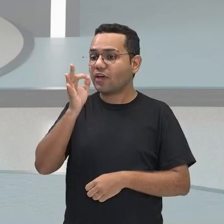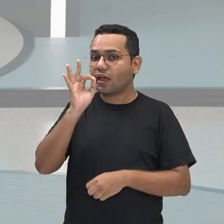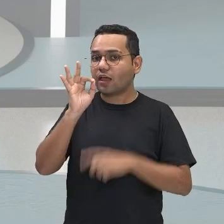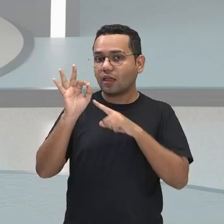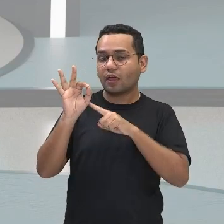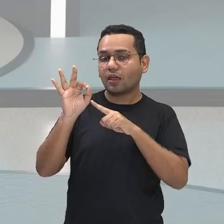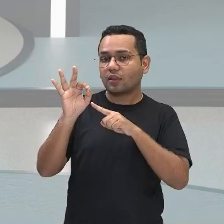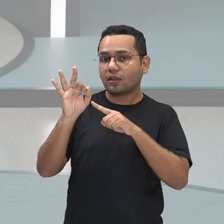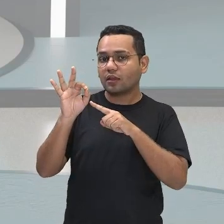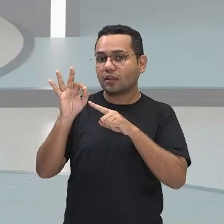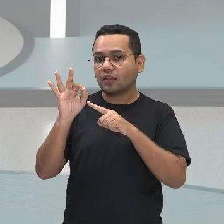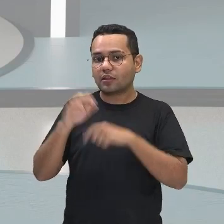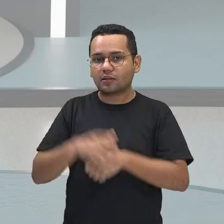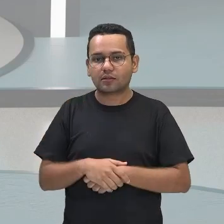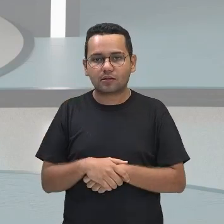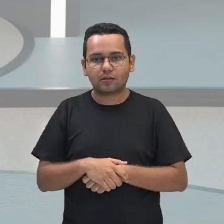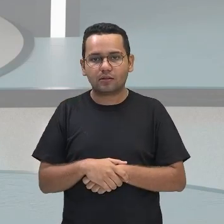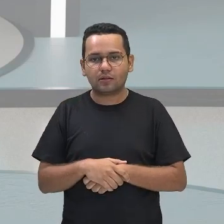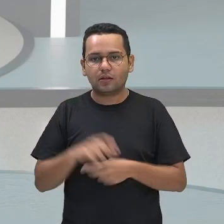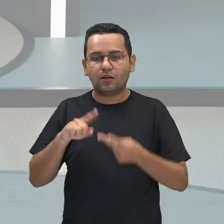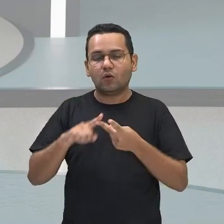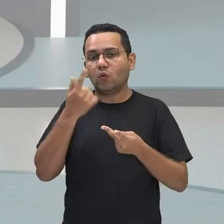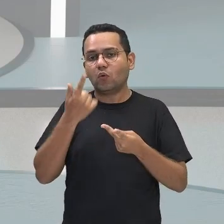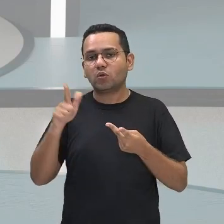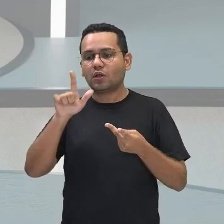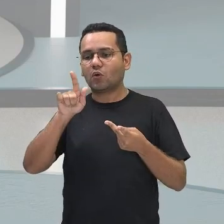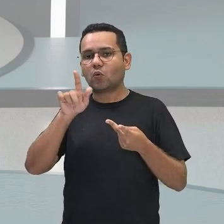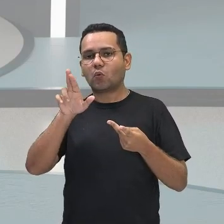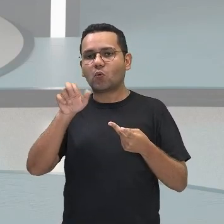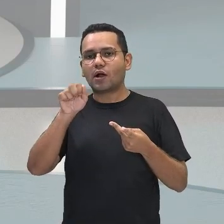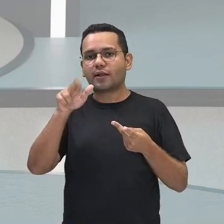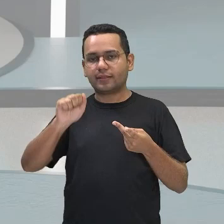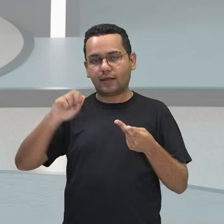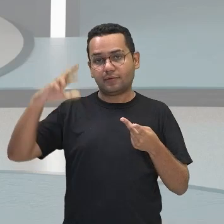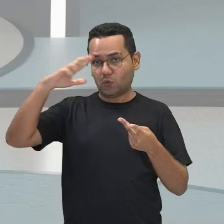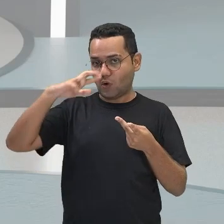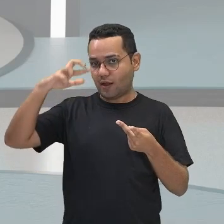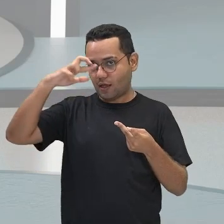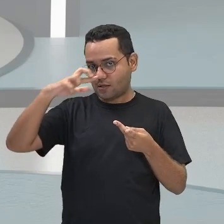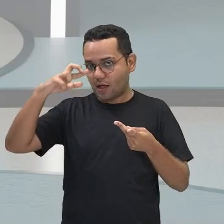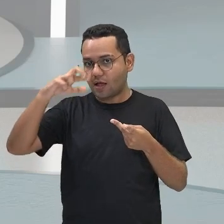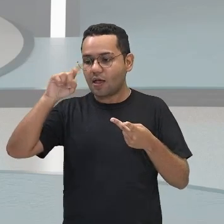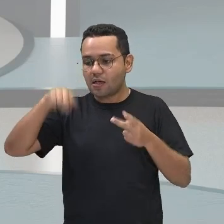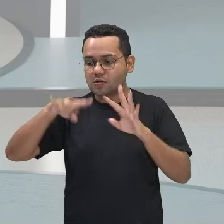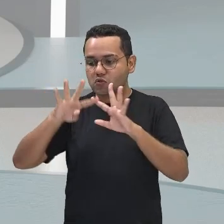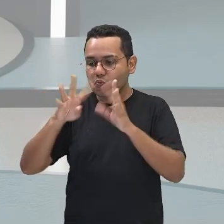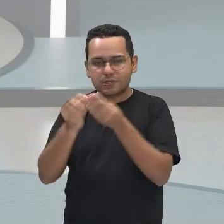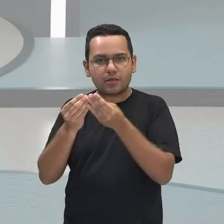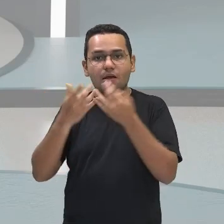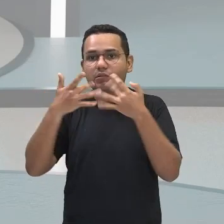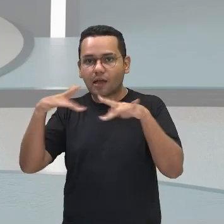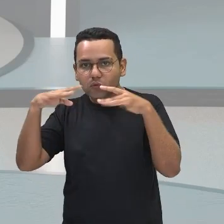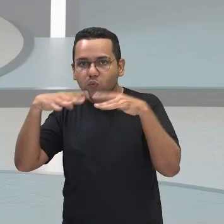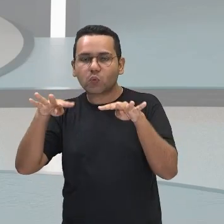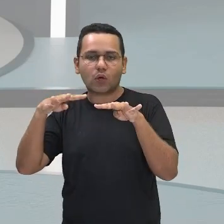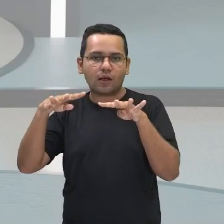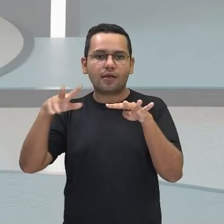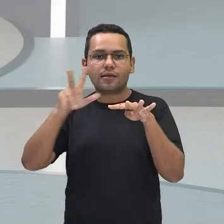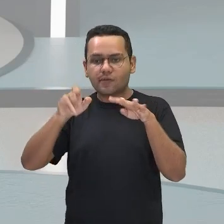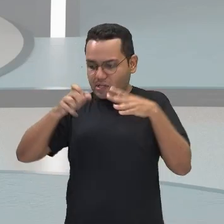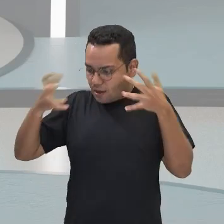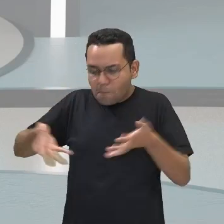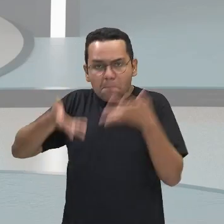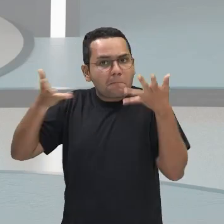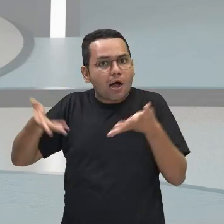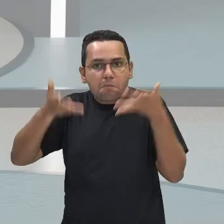O café, o guaraná, são substâncias naturais que fazem esse papel. Mas tem outras